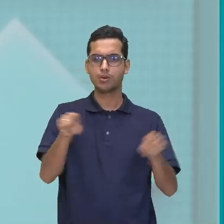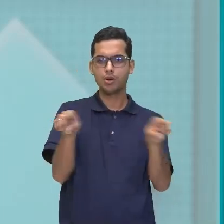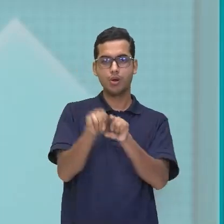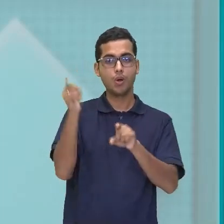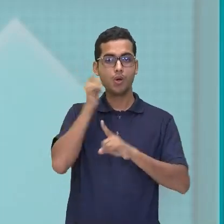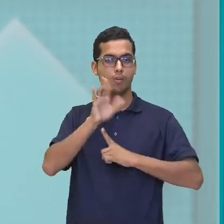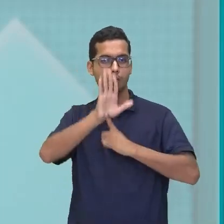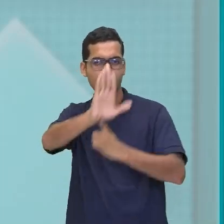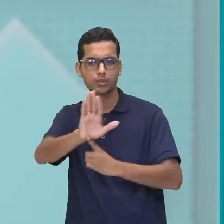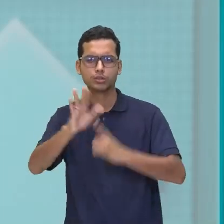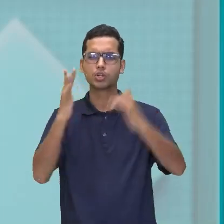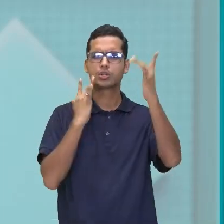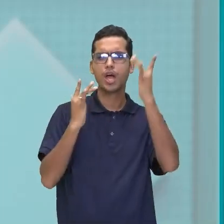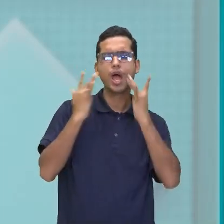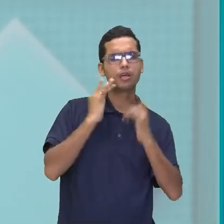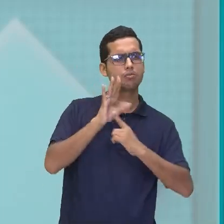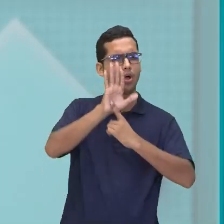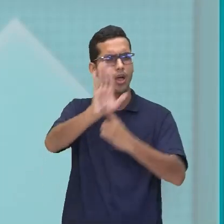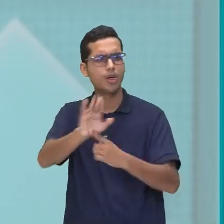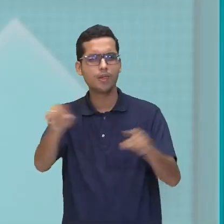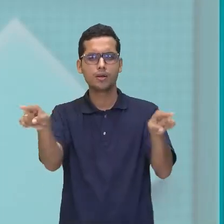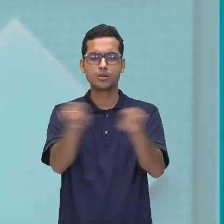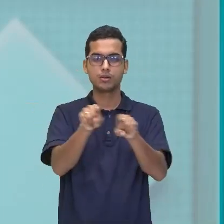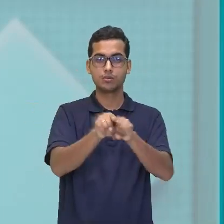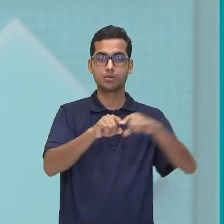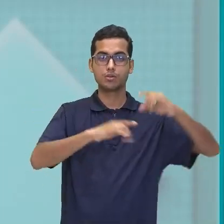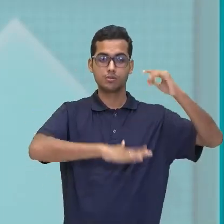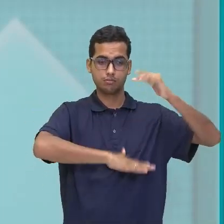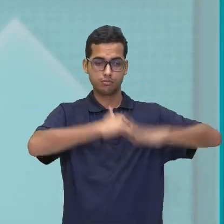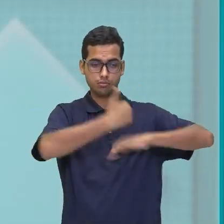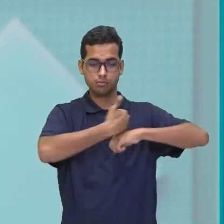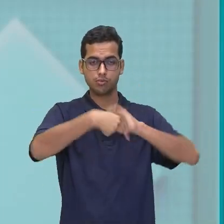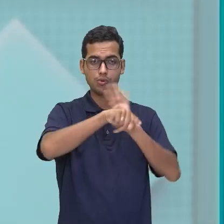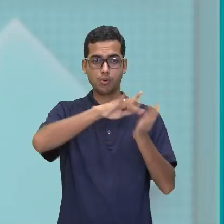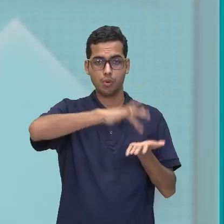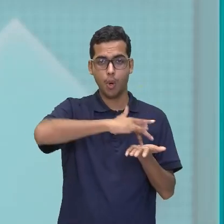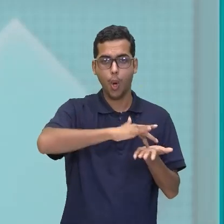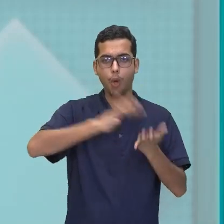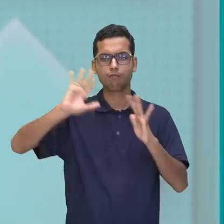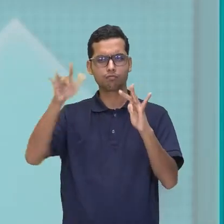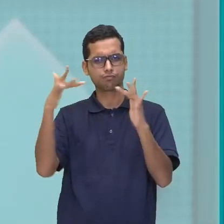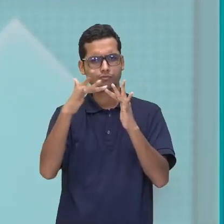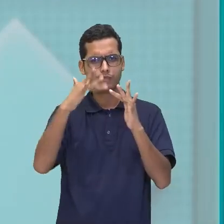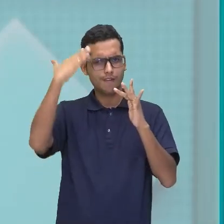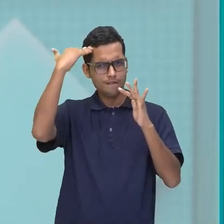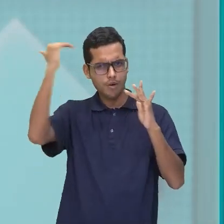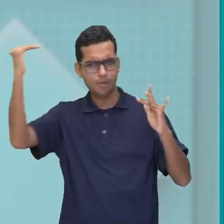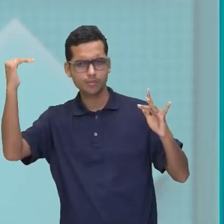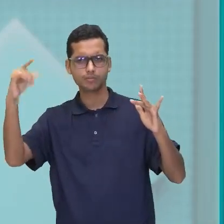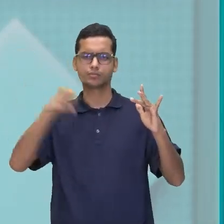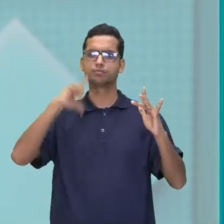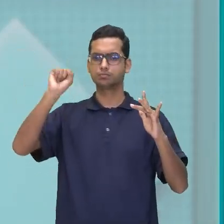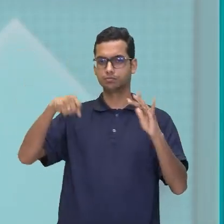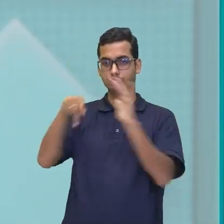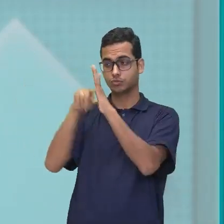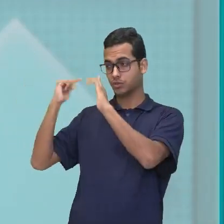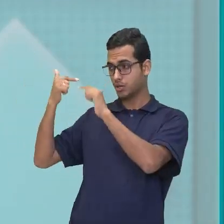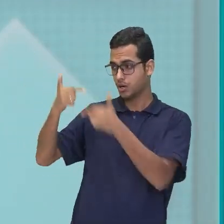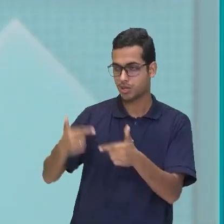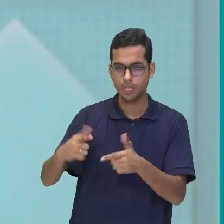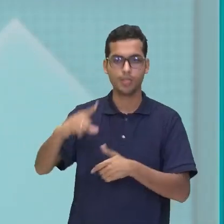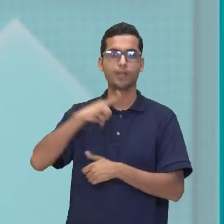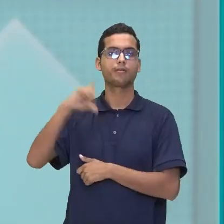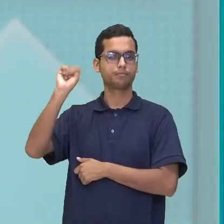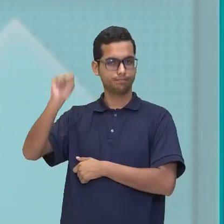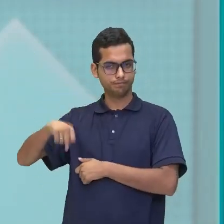e existem bailarinos super famosos da questão da dança clássica também. Na tradicional existe, professor? Existe